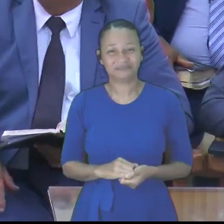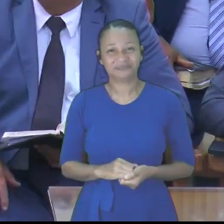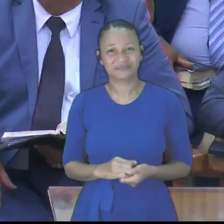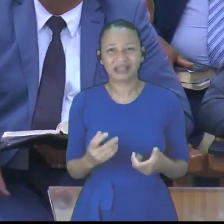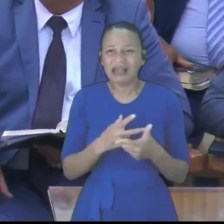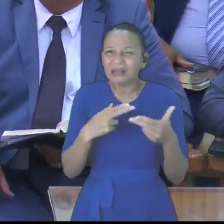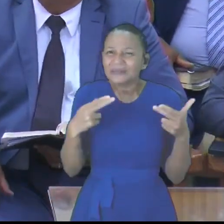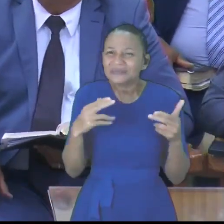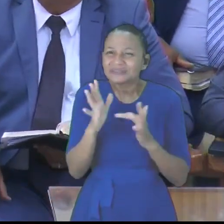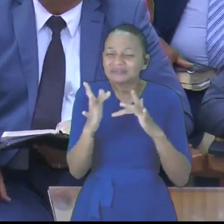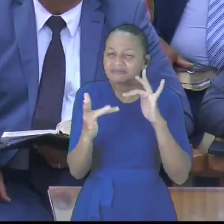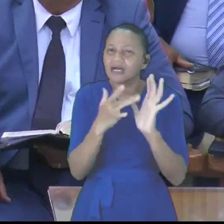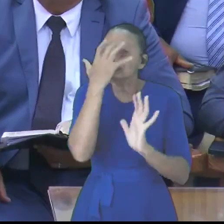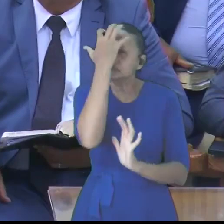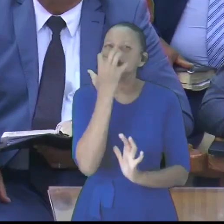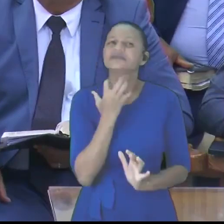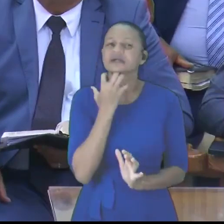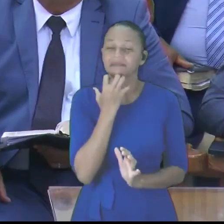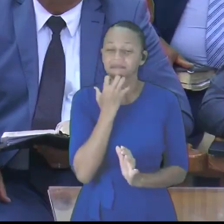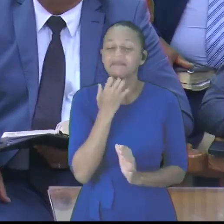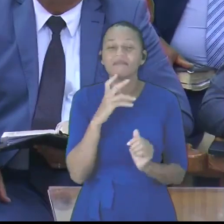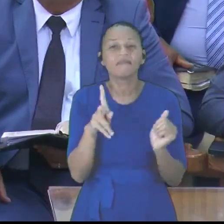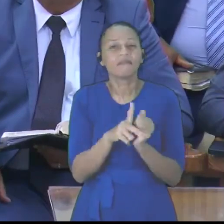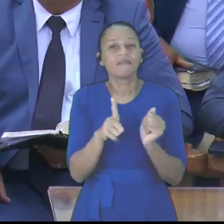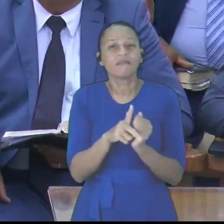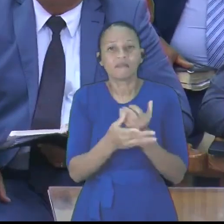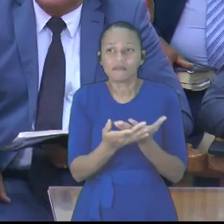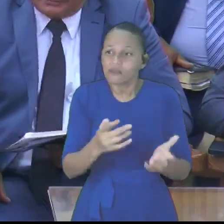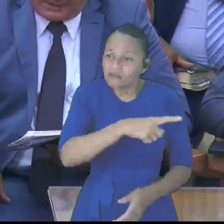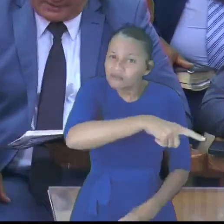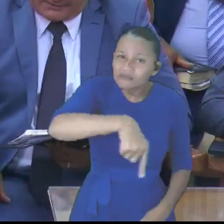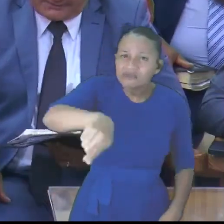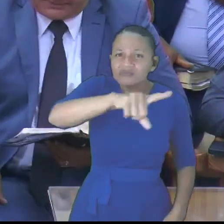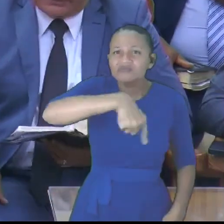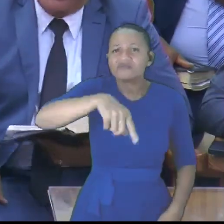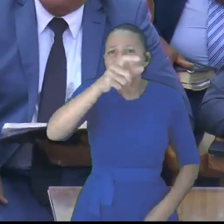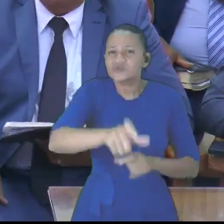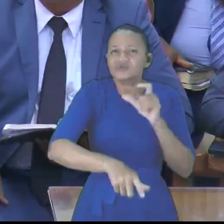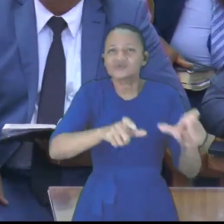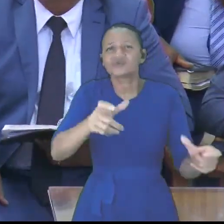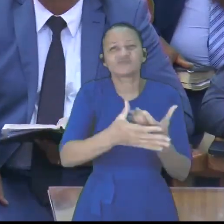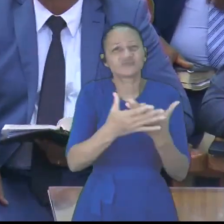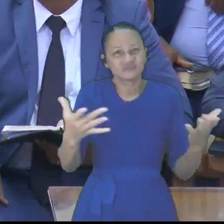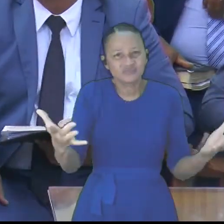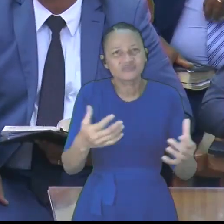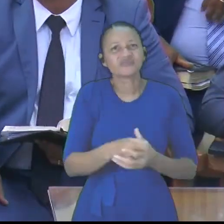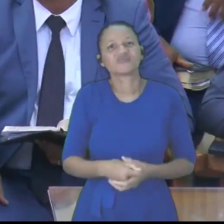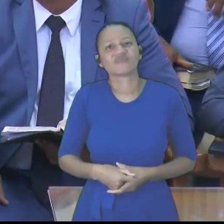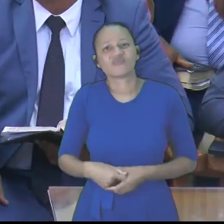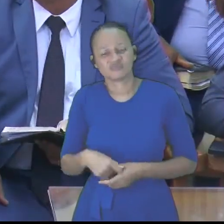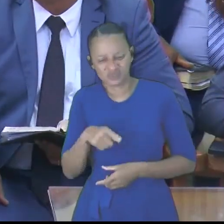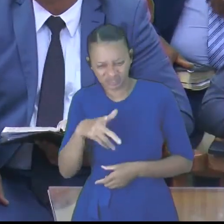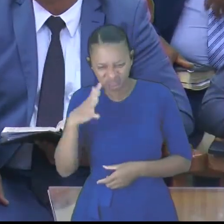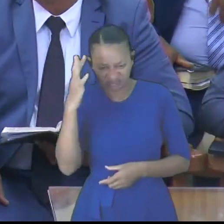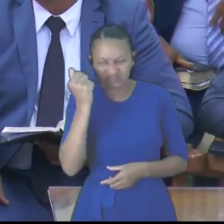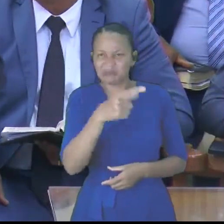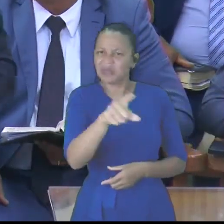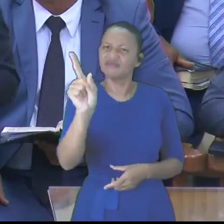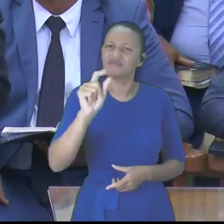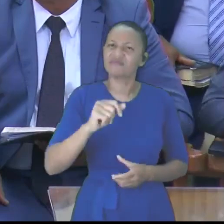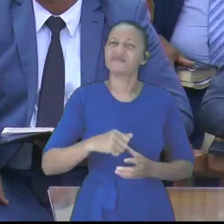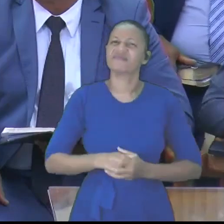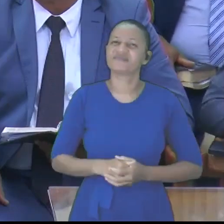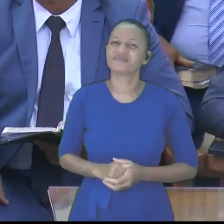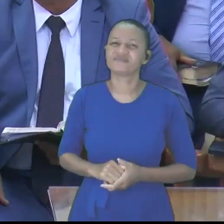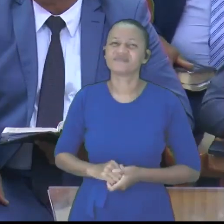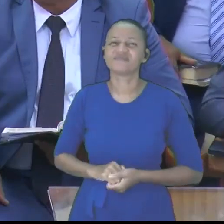As coisas de Jesus são sérias. Pedro disse: vós mesmos bem sabeis.